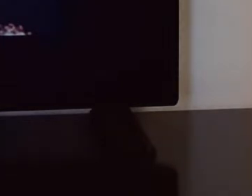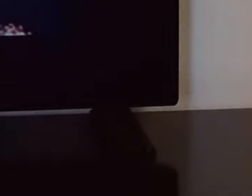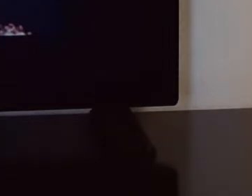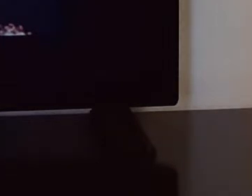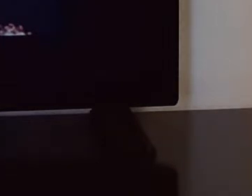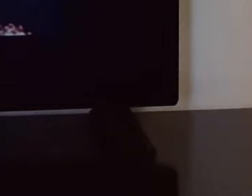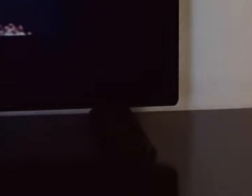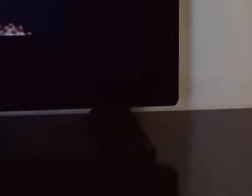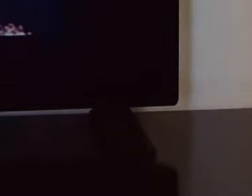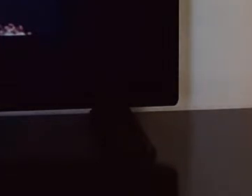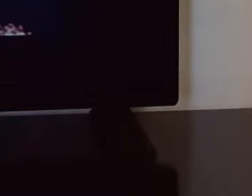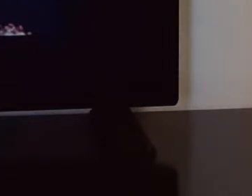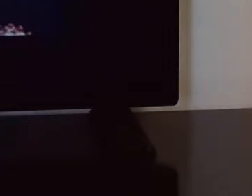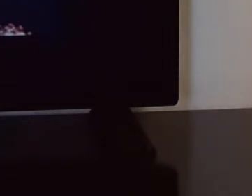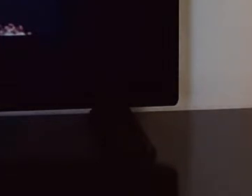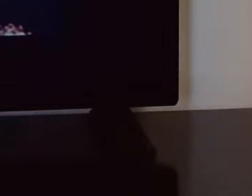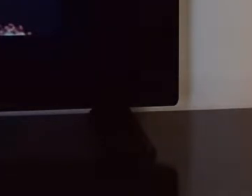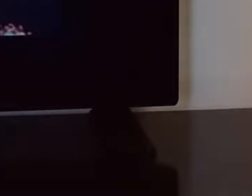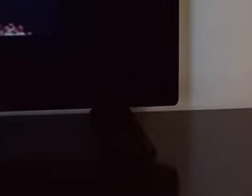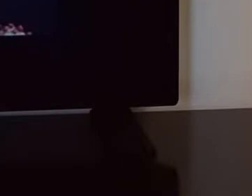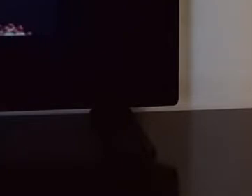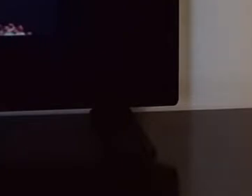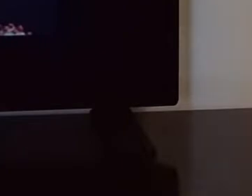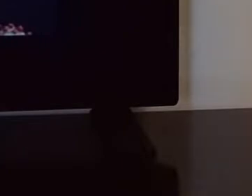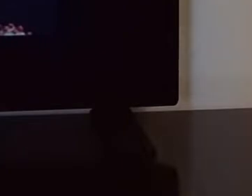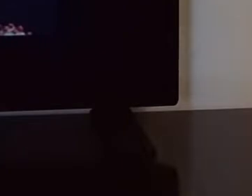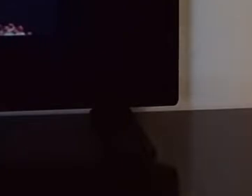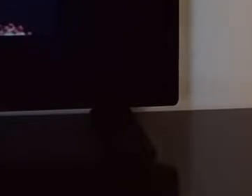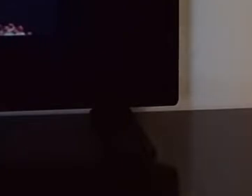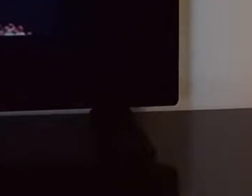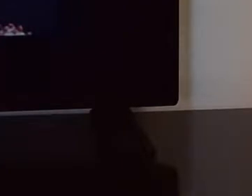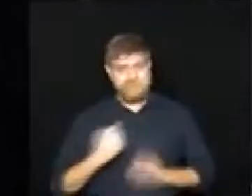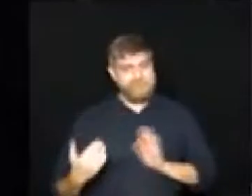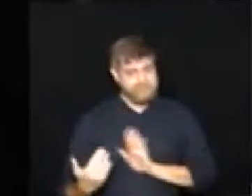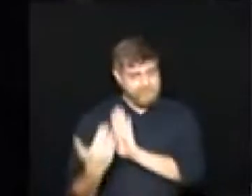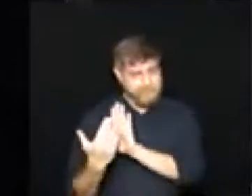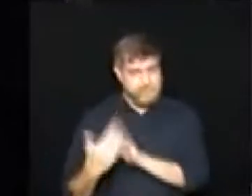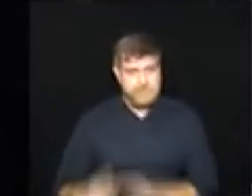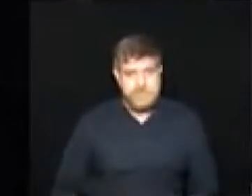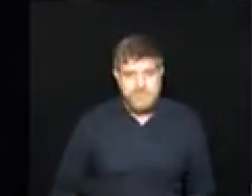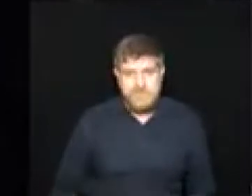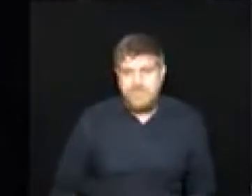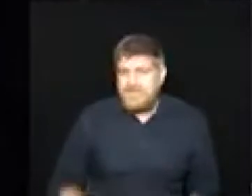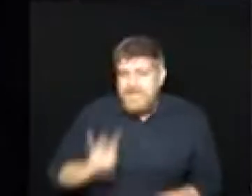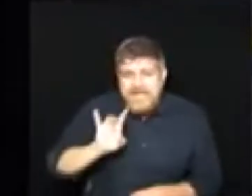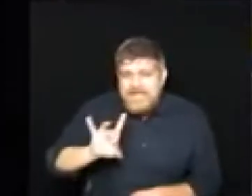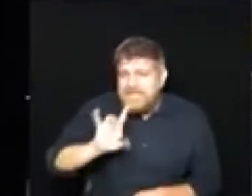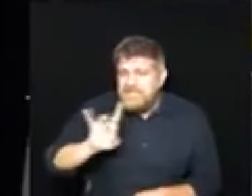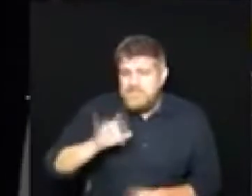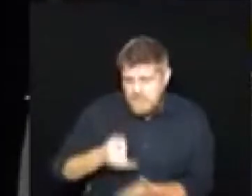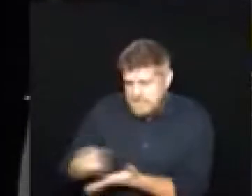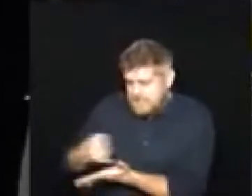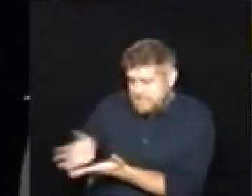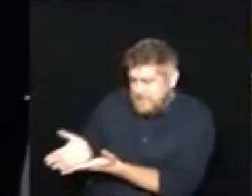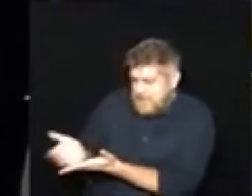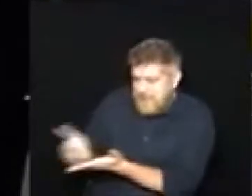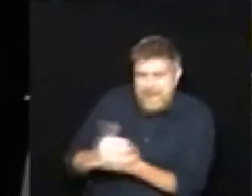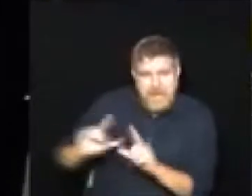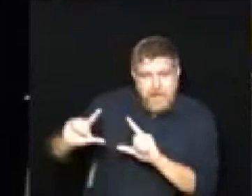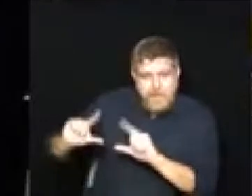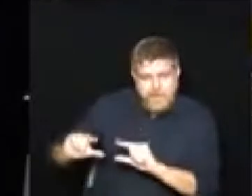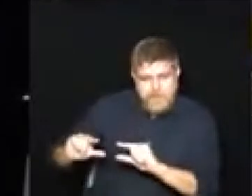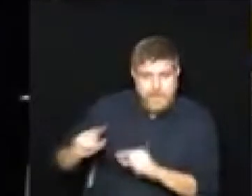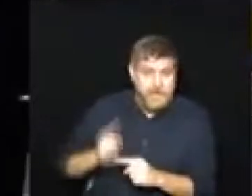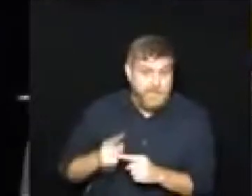e como eles aumentaram em comparação com o ano passado. Não é só a queda de arrecadação por causa